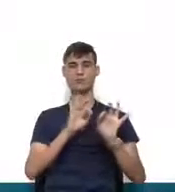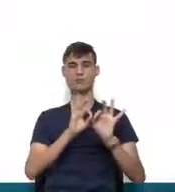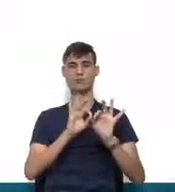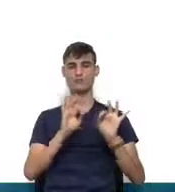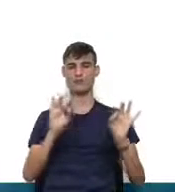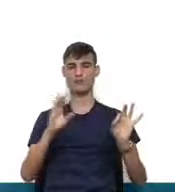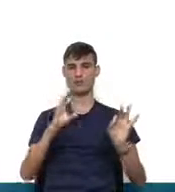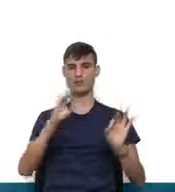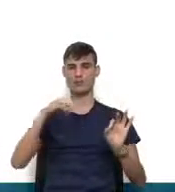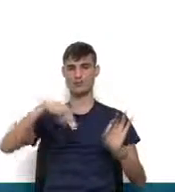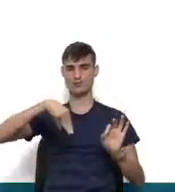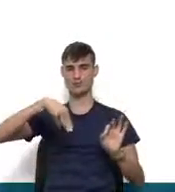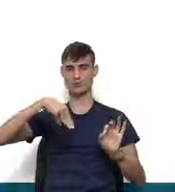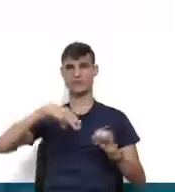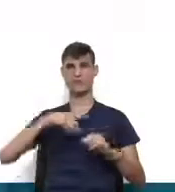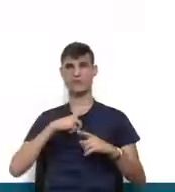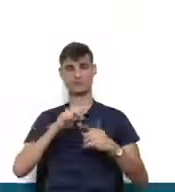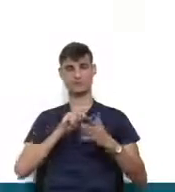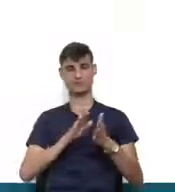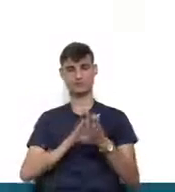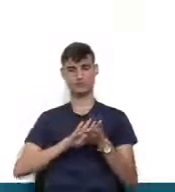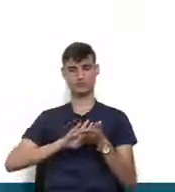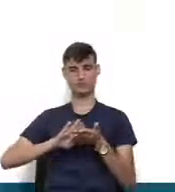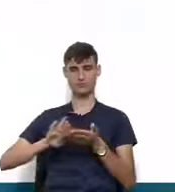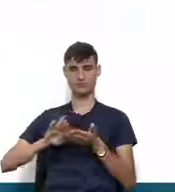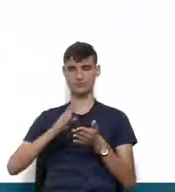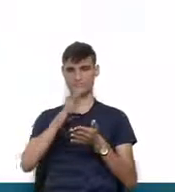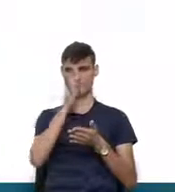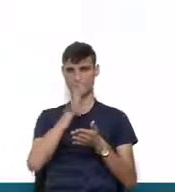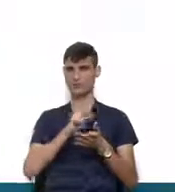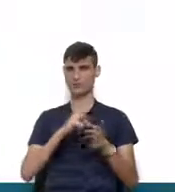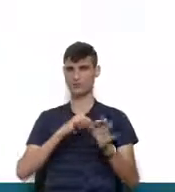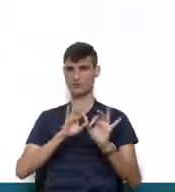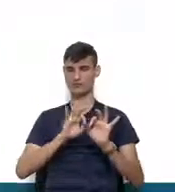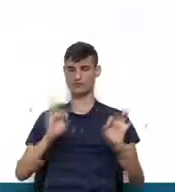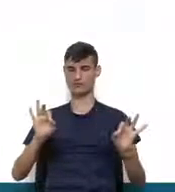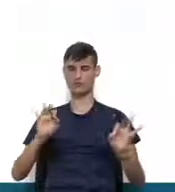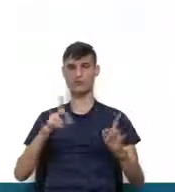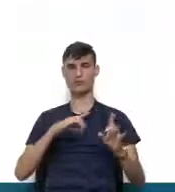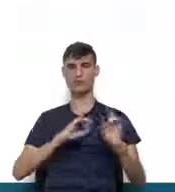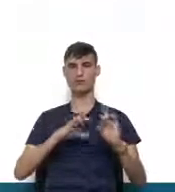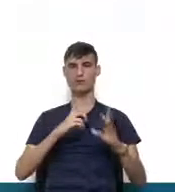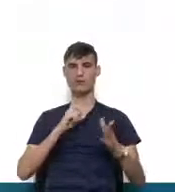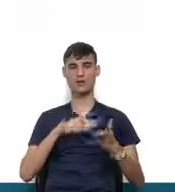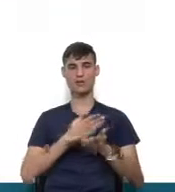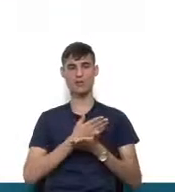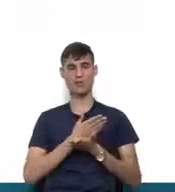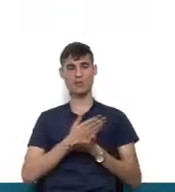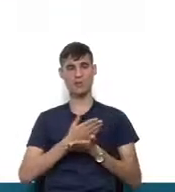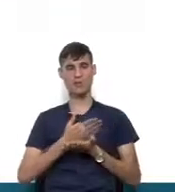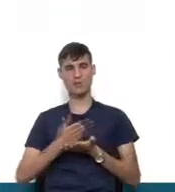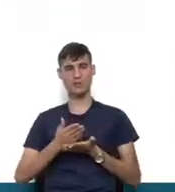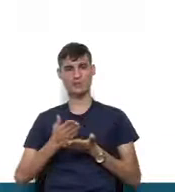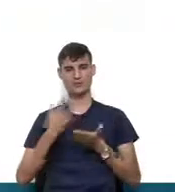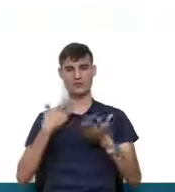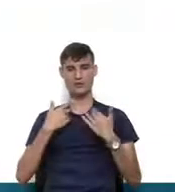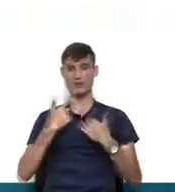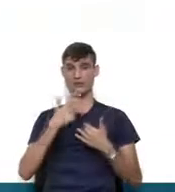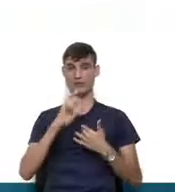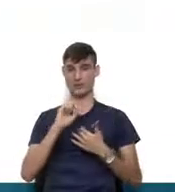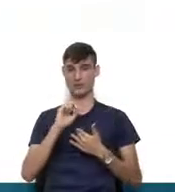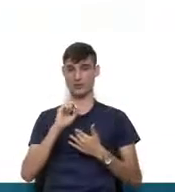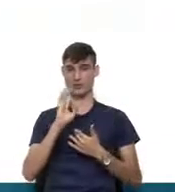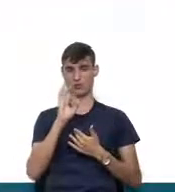de comprimento, isolada do meio, submetida inicialmente a uma temperatura de 20